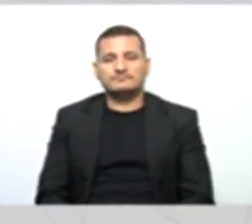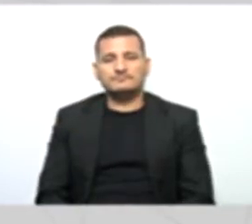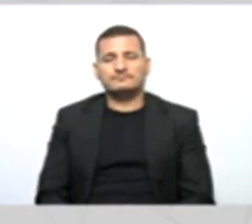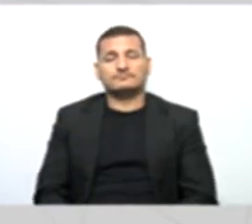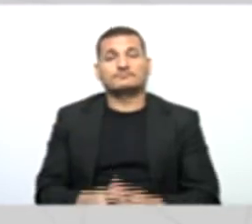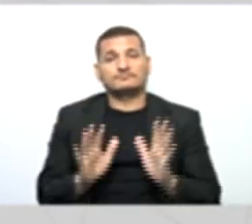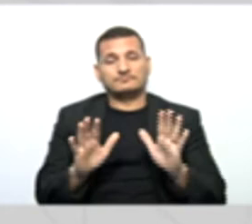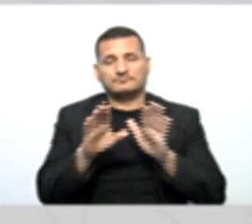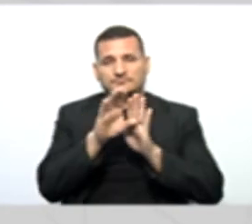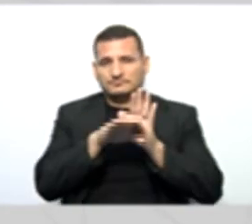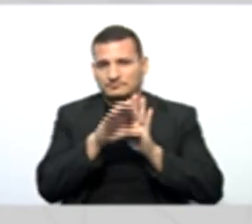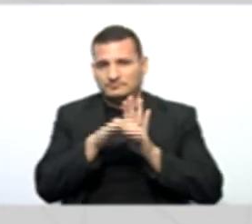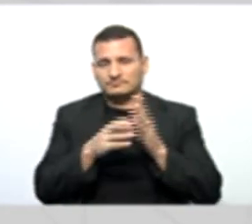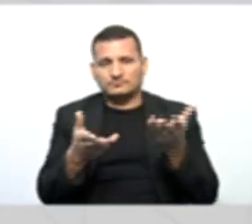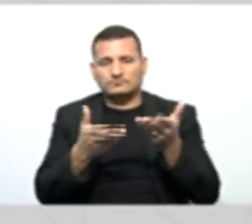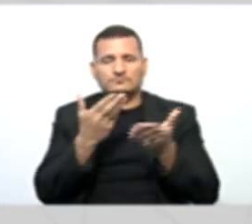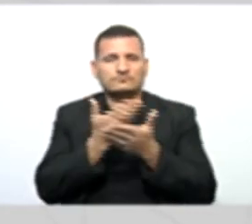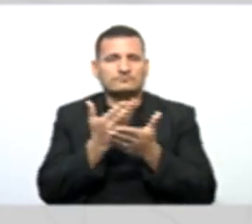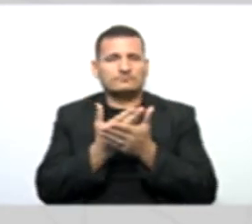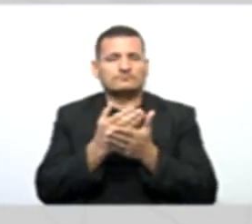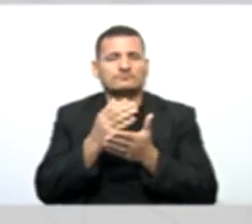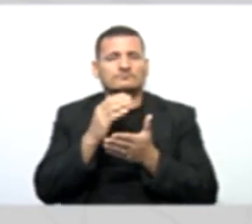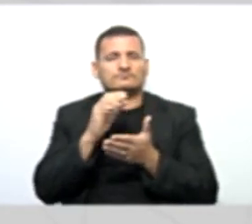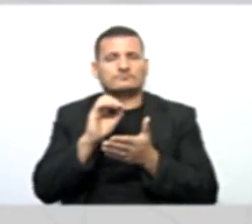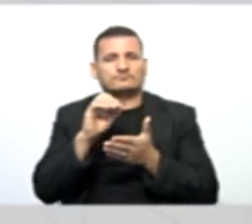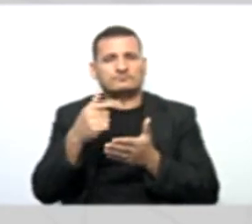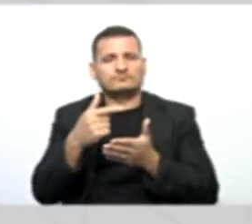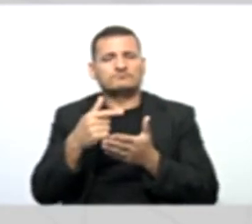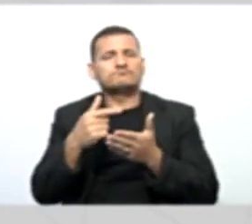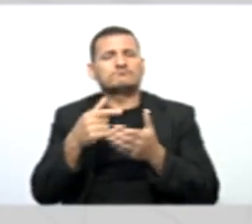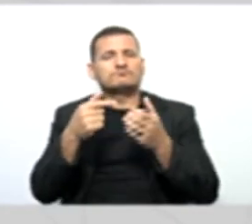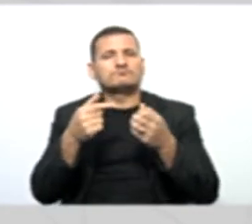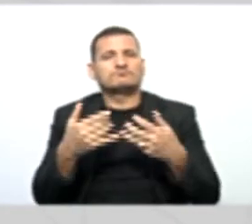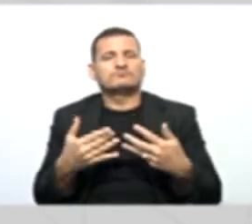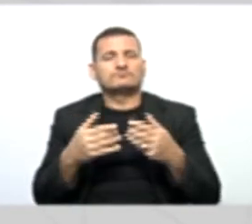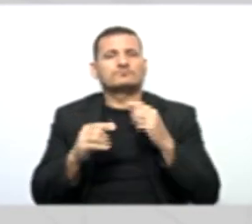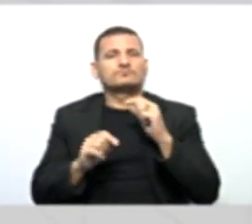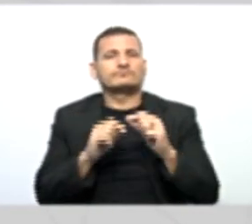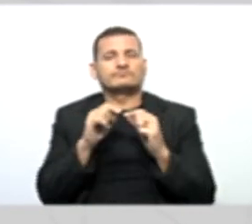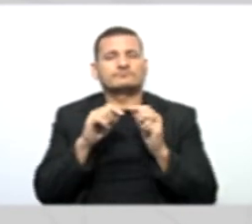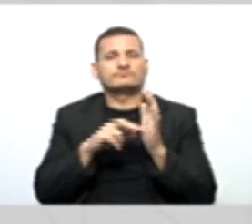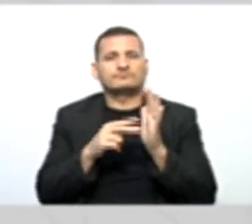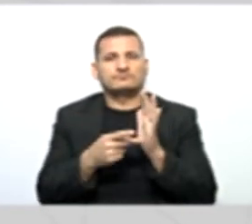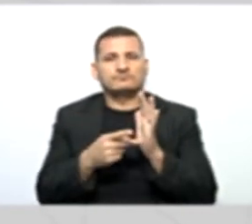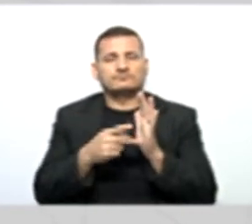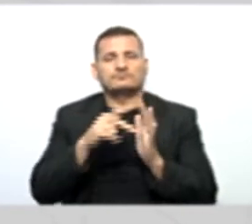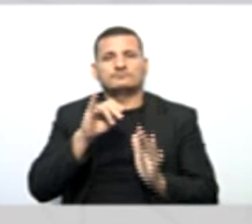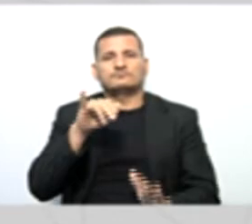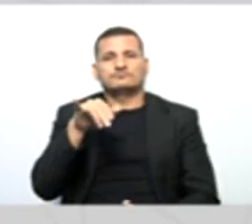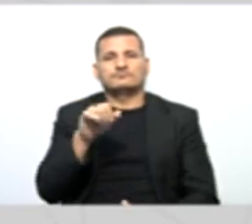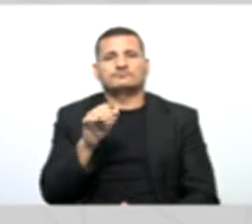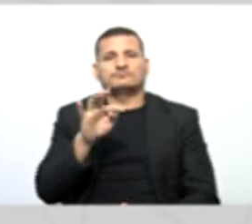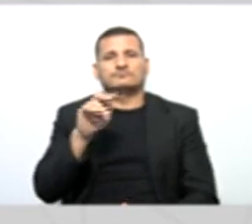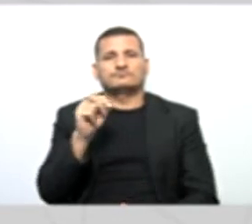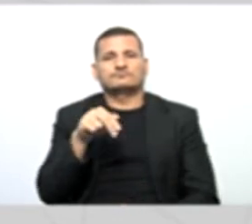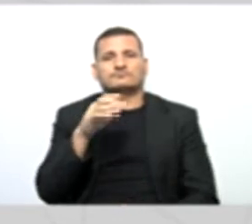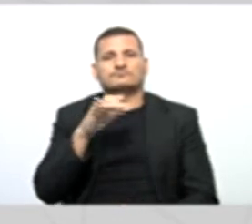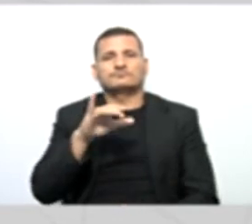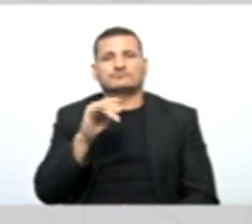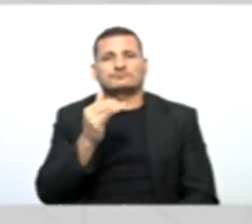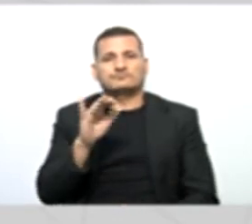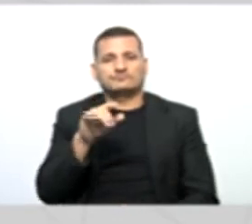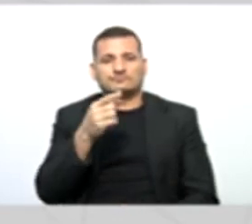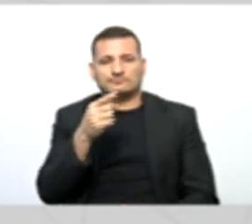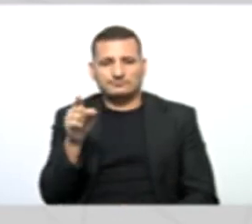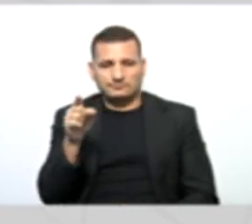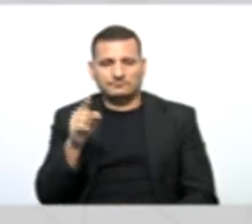conceitos abordados na aula 02, explique o que é instanciação de objetos, o que nós acabamos de explicar aqui,